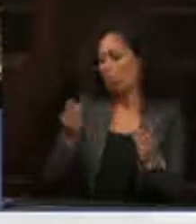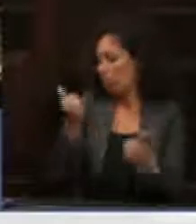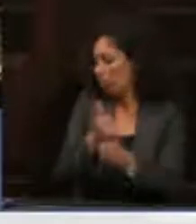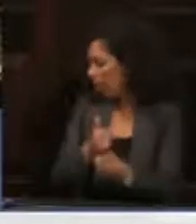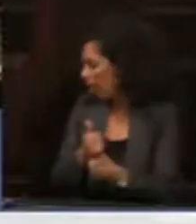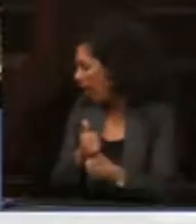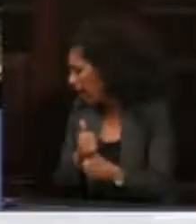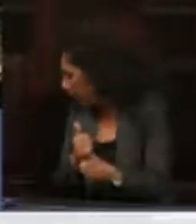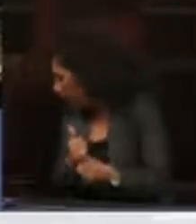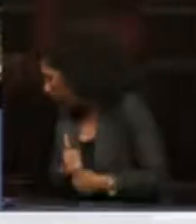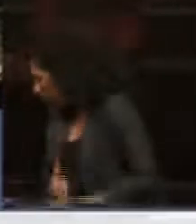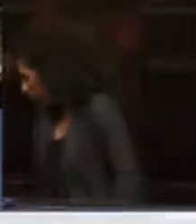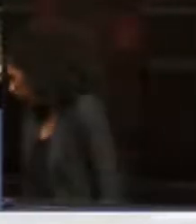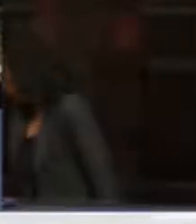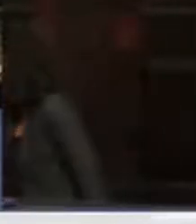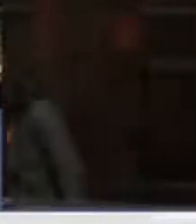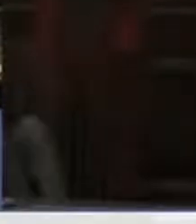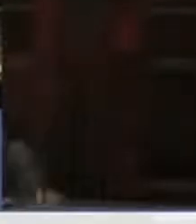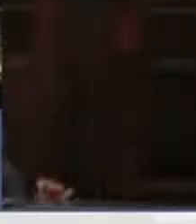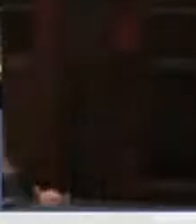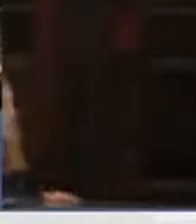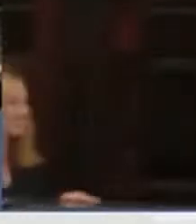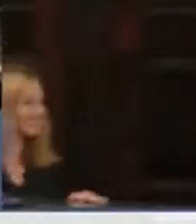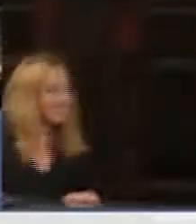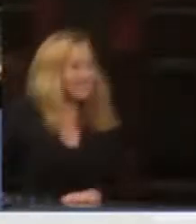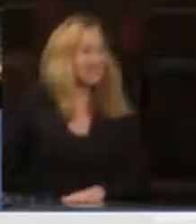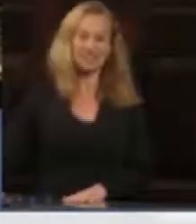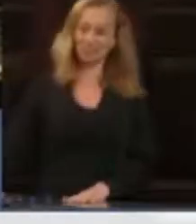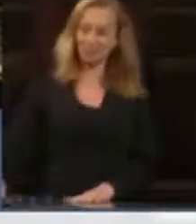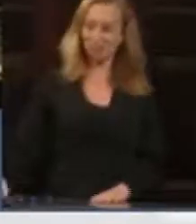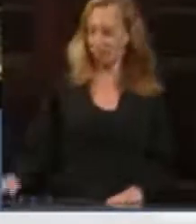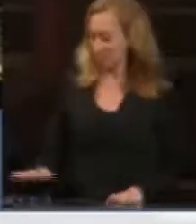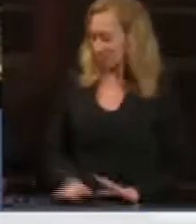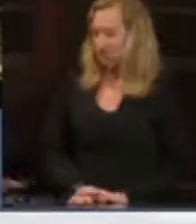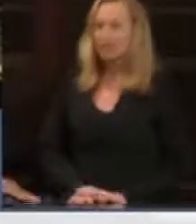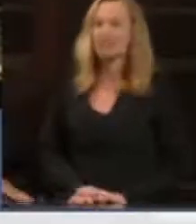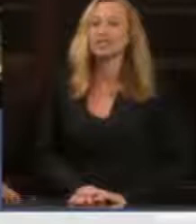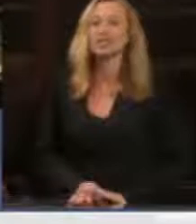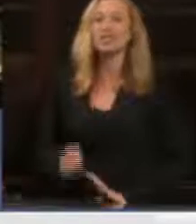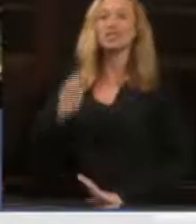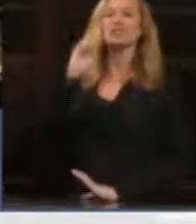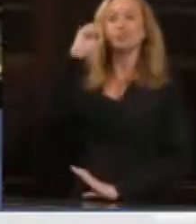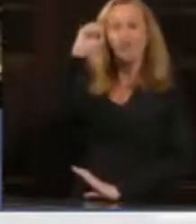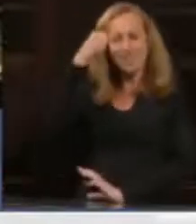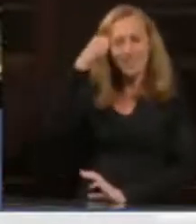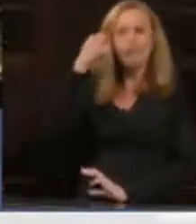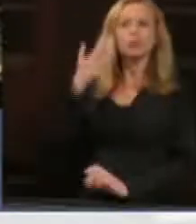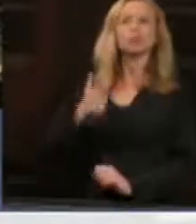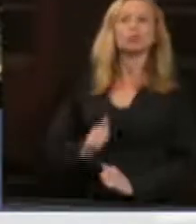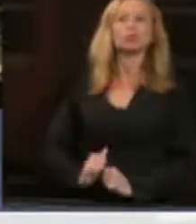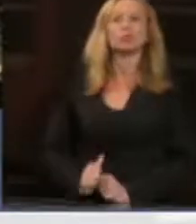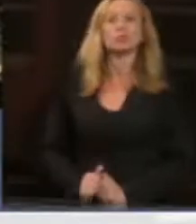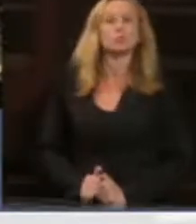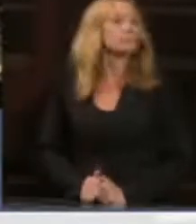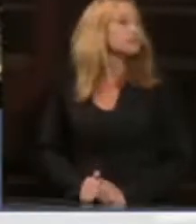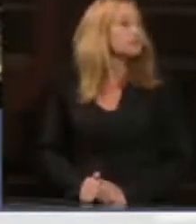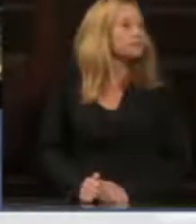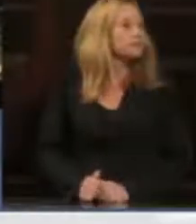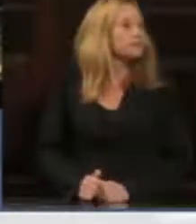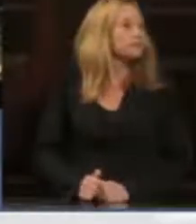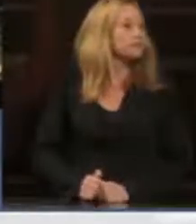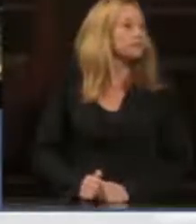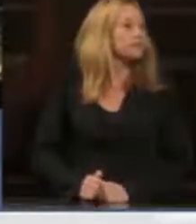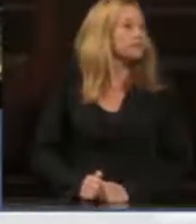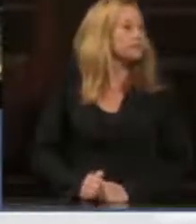porque seus corpos são negros e são o elemento padrão